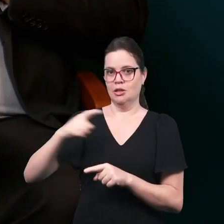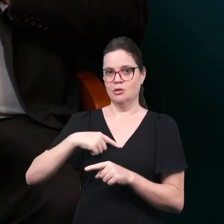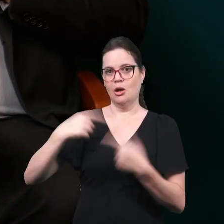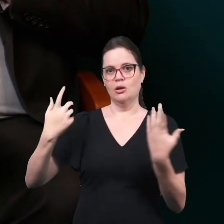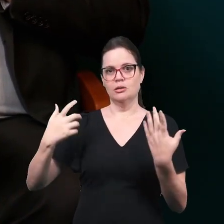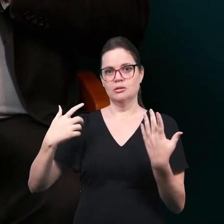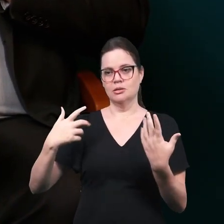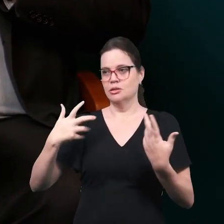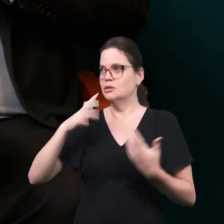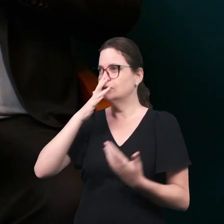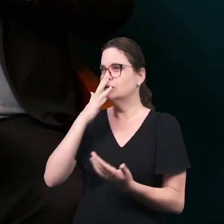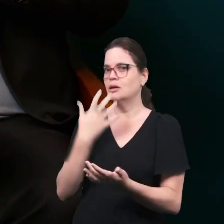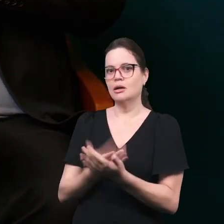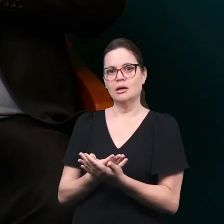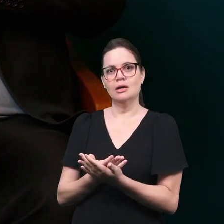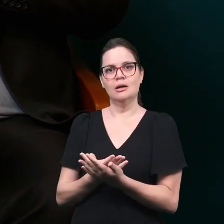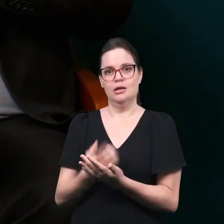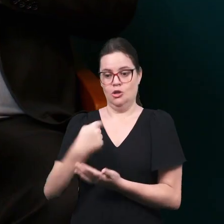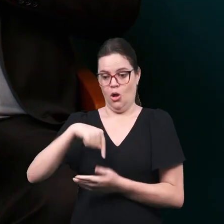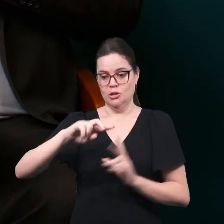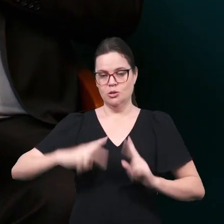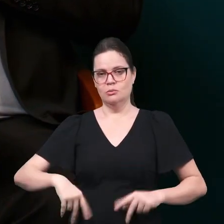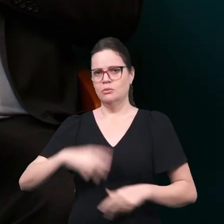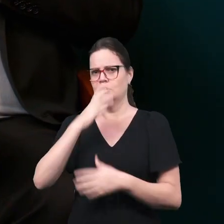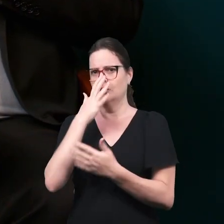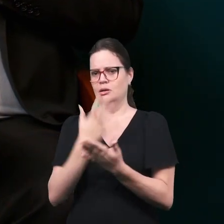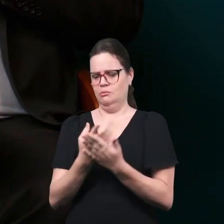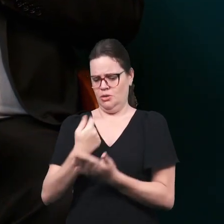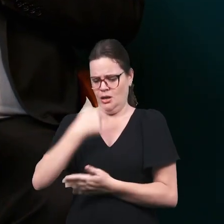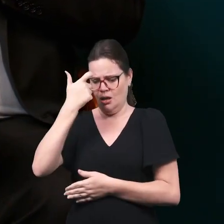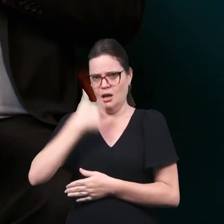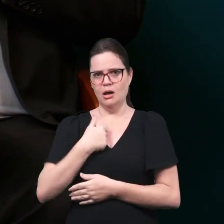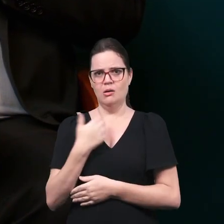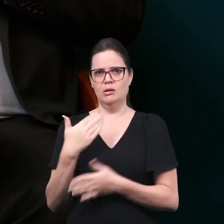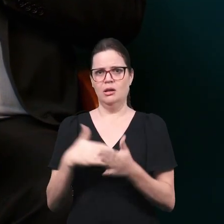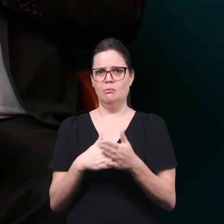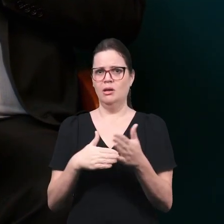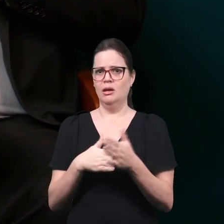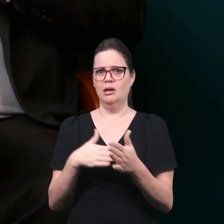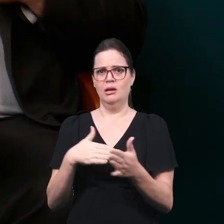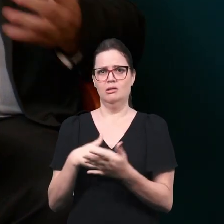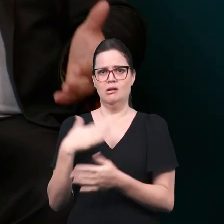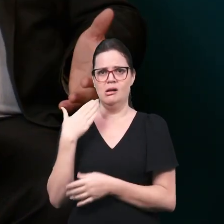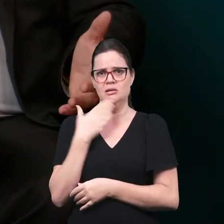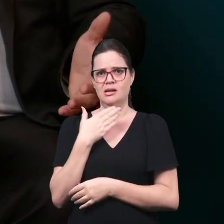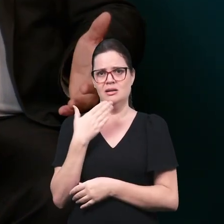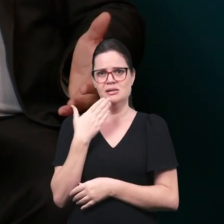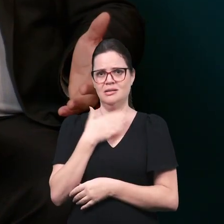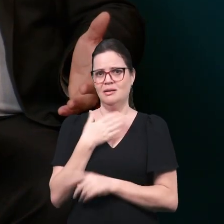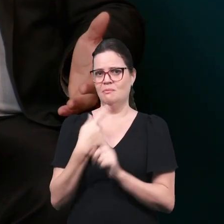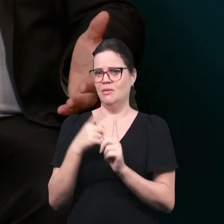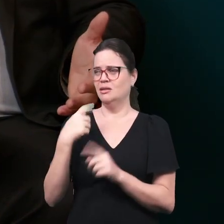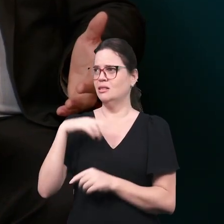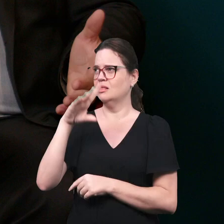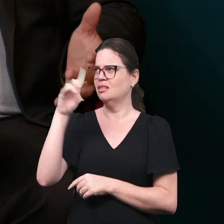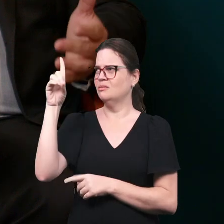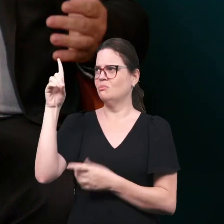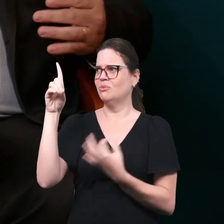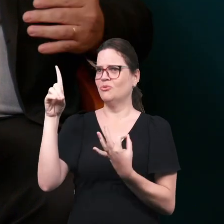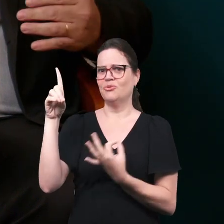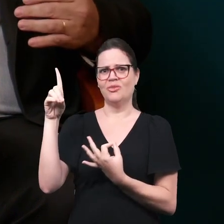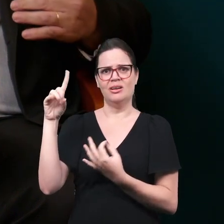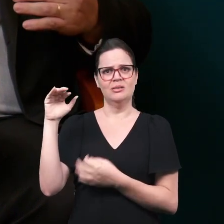homem. Como o Fernando disse, nós somos limitados. Sim. E quando reconhecemos a grandeza do Senhor,